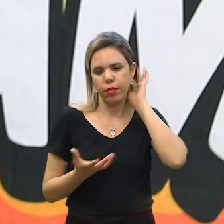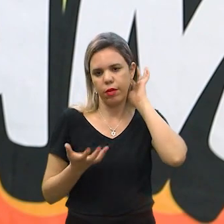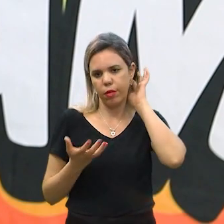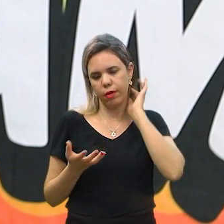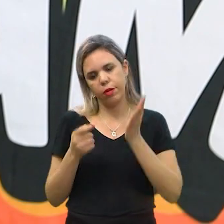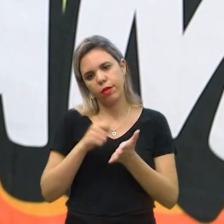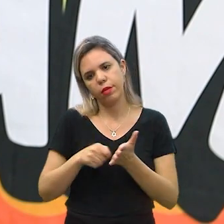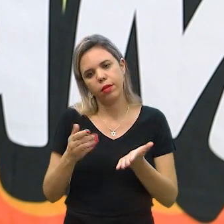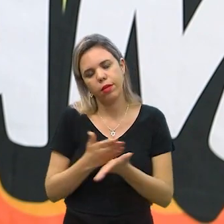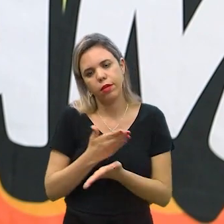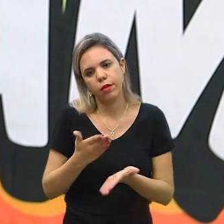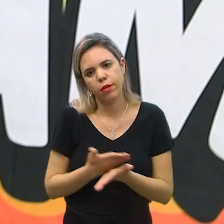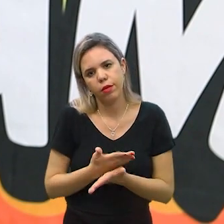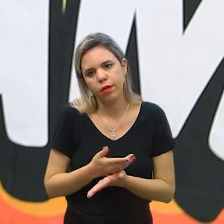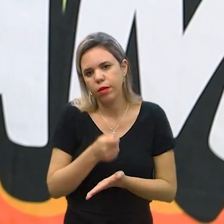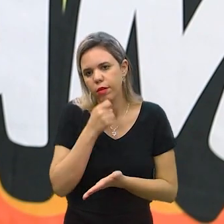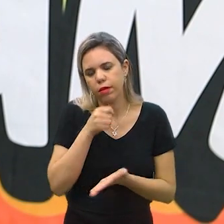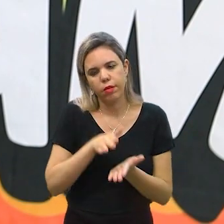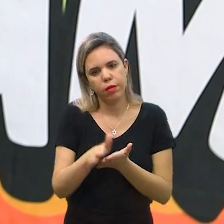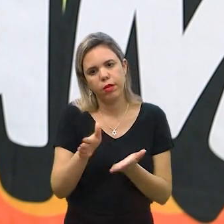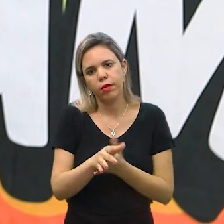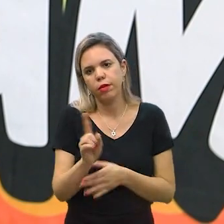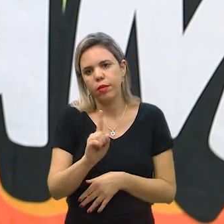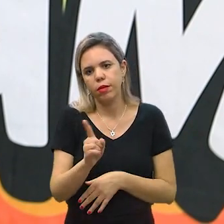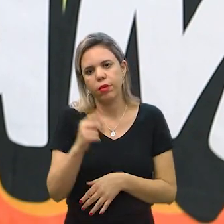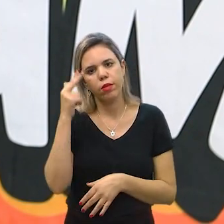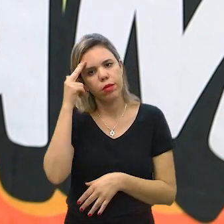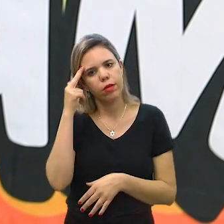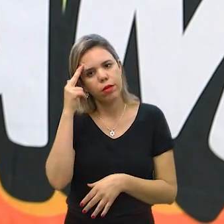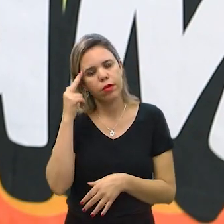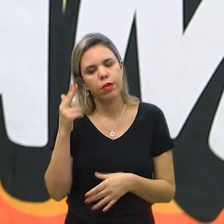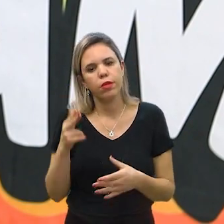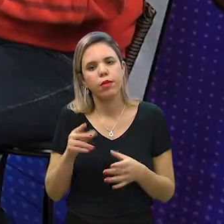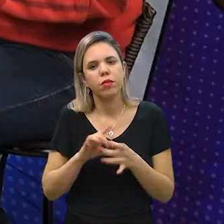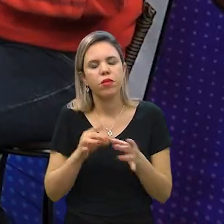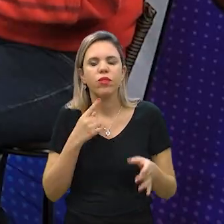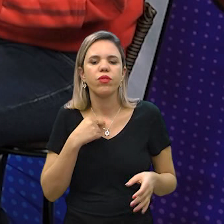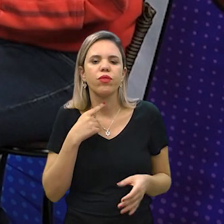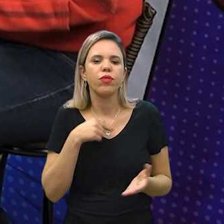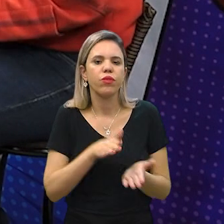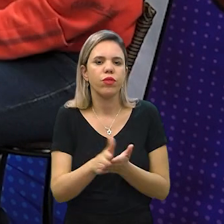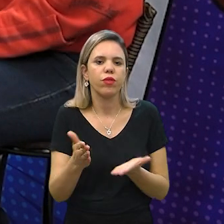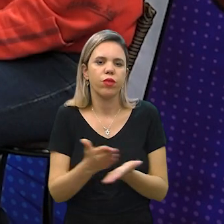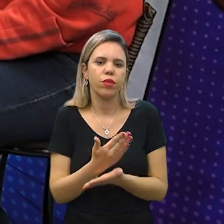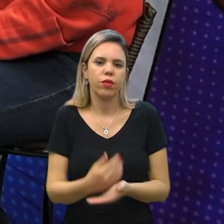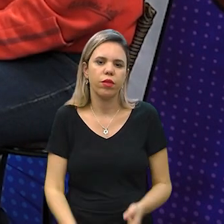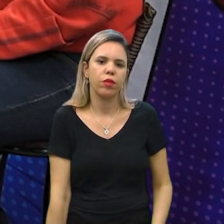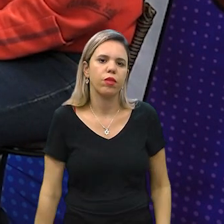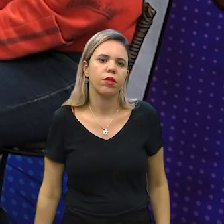quem gosta de escrever e ainda não publicou ou tem um sonho, né? A vontade de publicar?